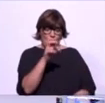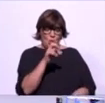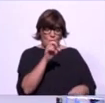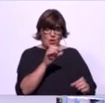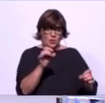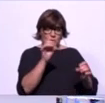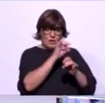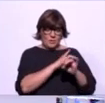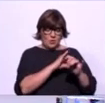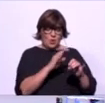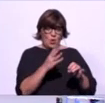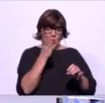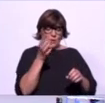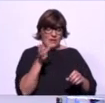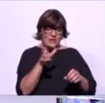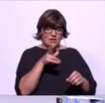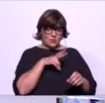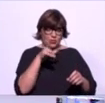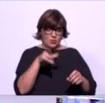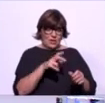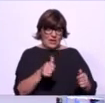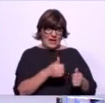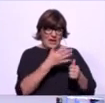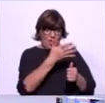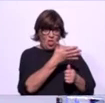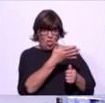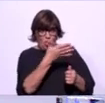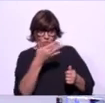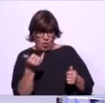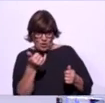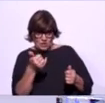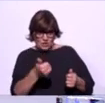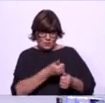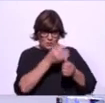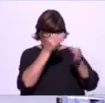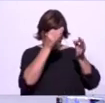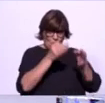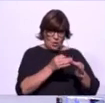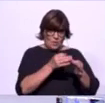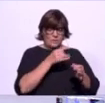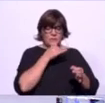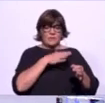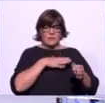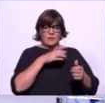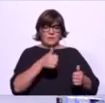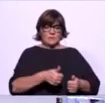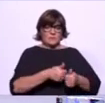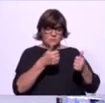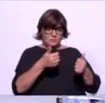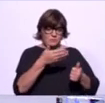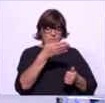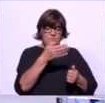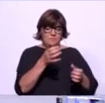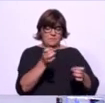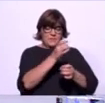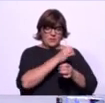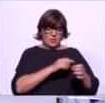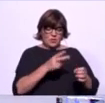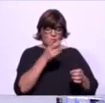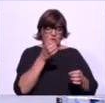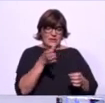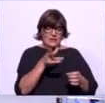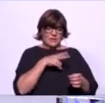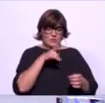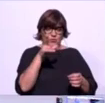campeonatos e 4 taças de Portugal ganhas, portanto 12 títulos, e o Benfica venceu 7 campeonatos e 2 taças de